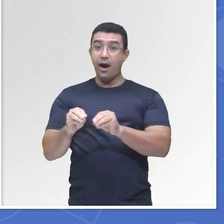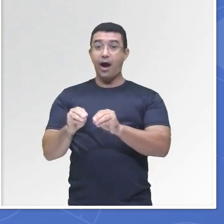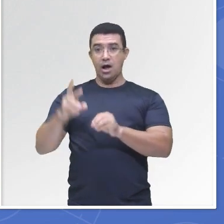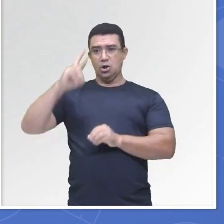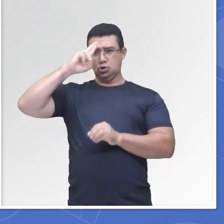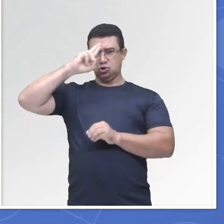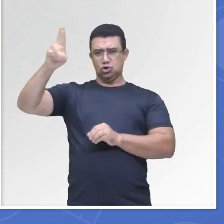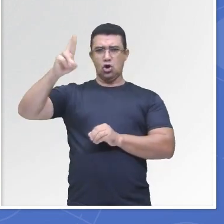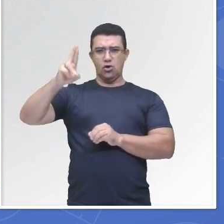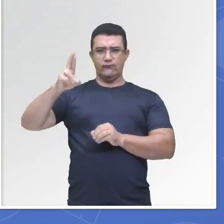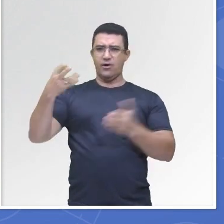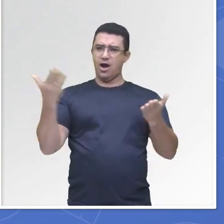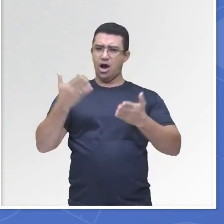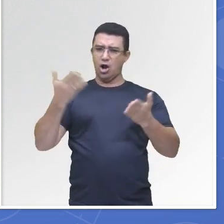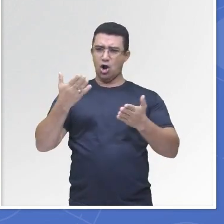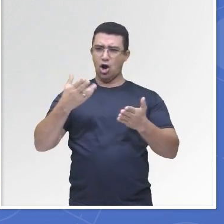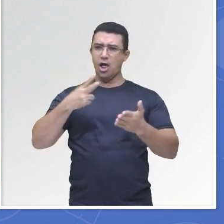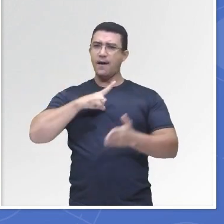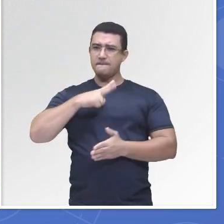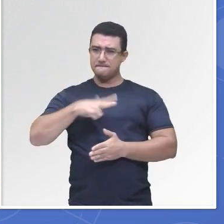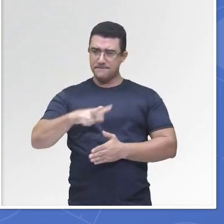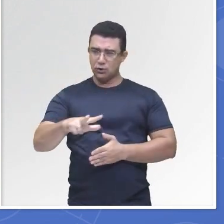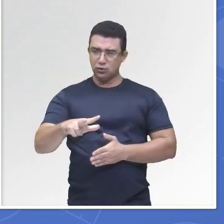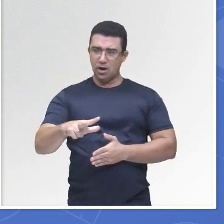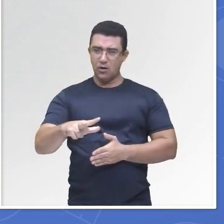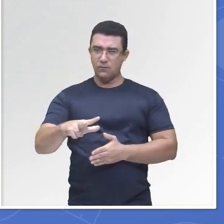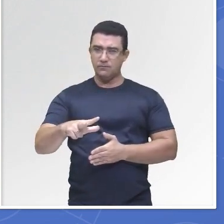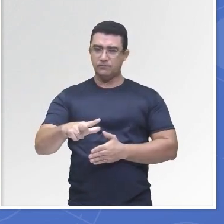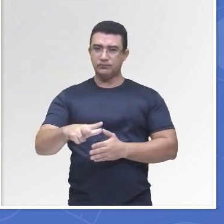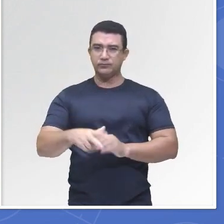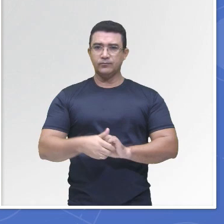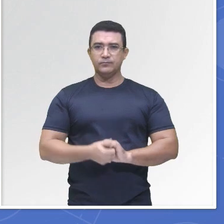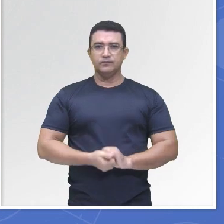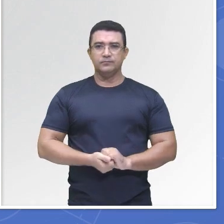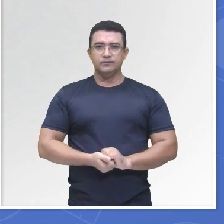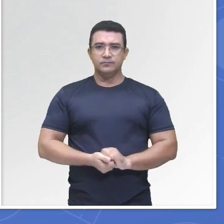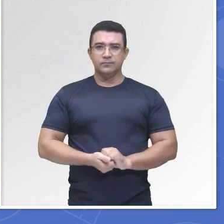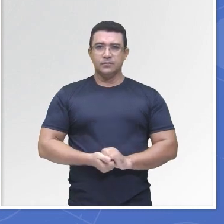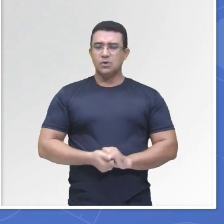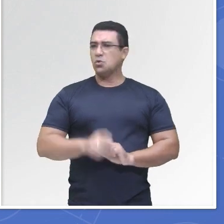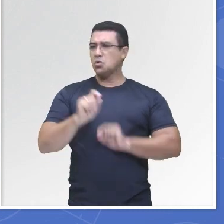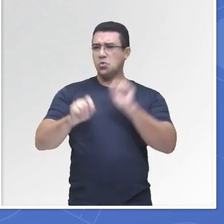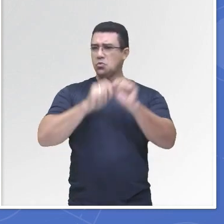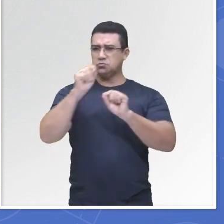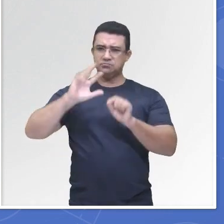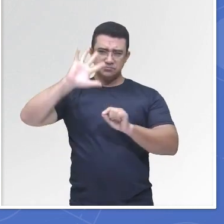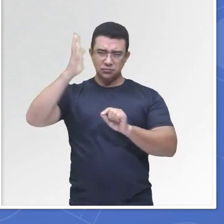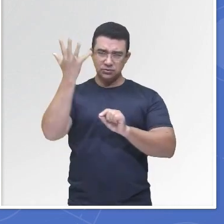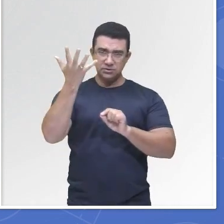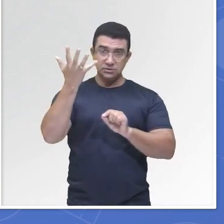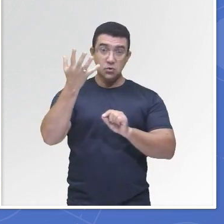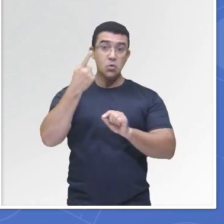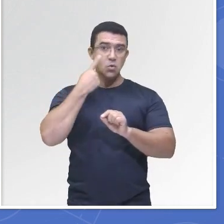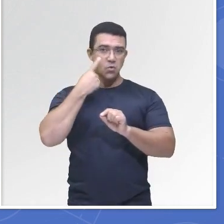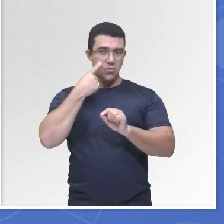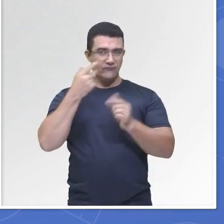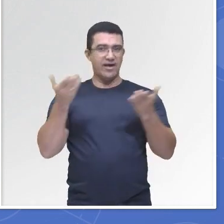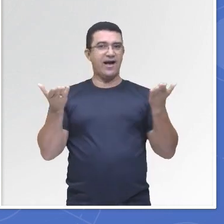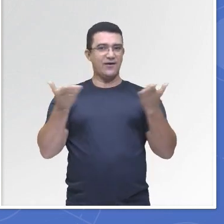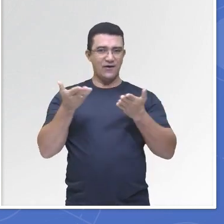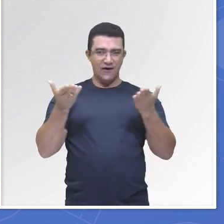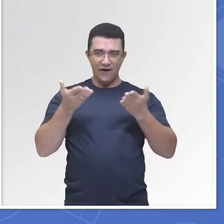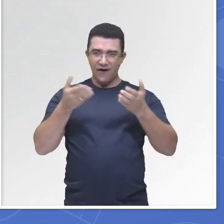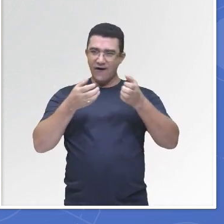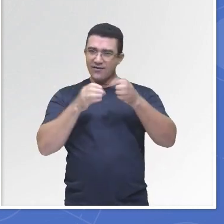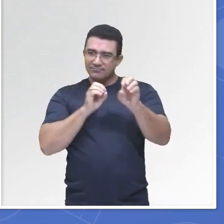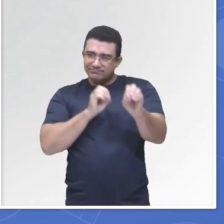Porque a Amazônia engloba aí outros países aqui da América do Sul. Como foi que isso aconteceu? A gente vai descobrir agora